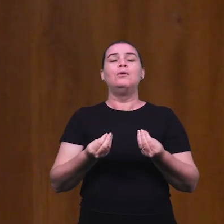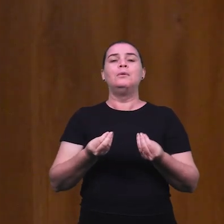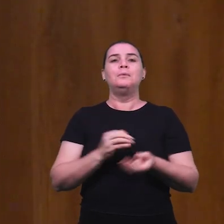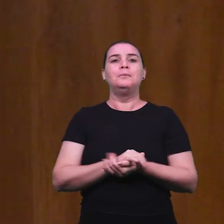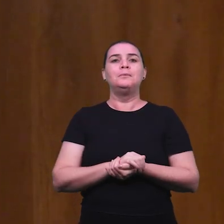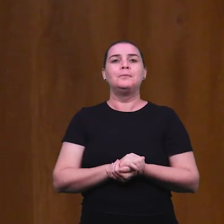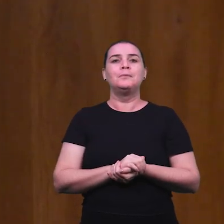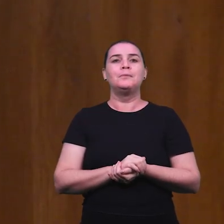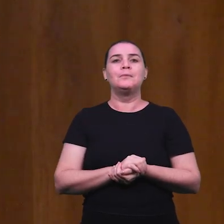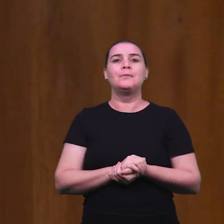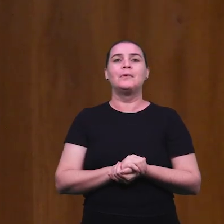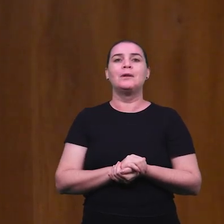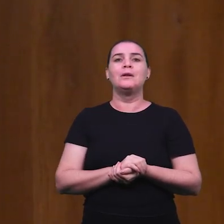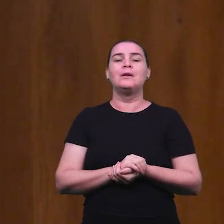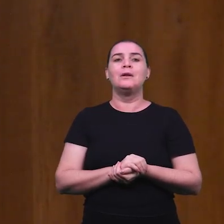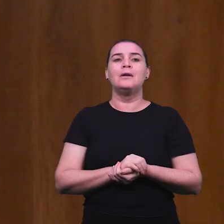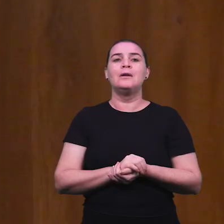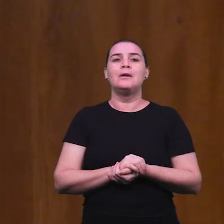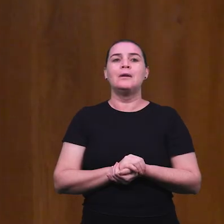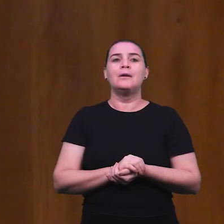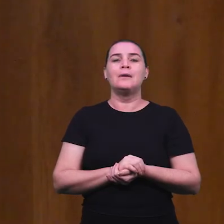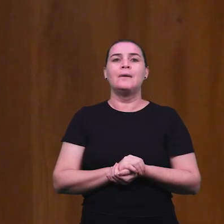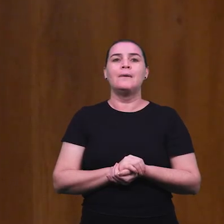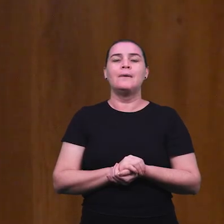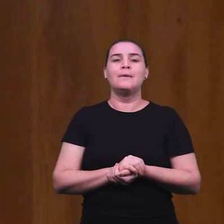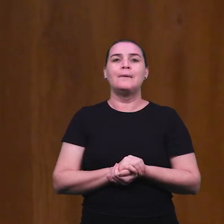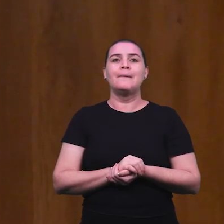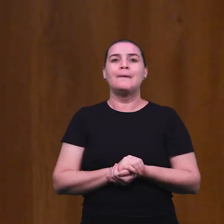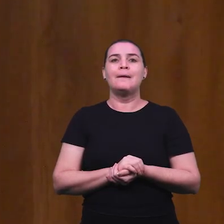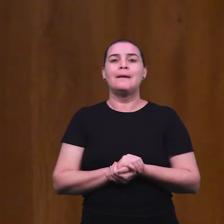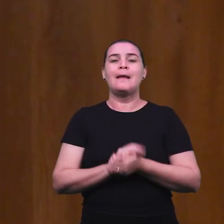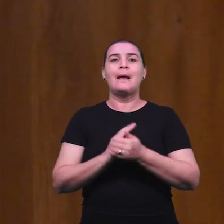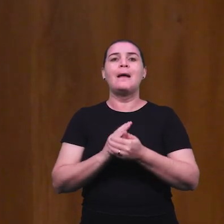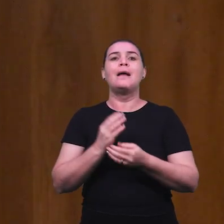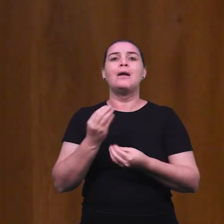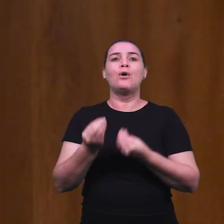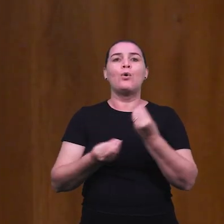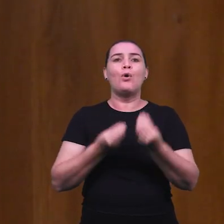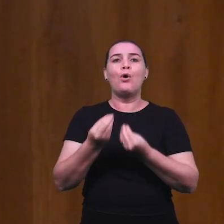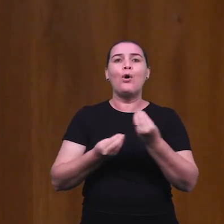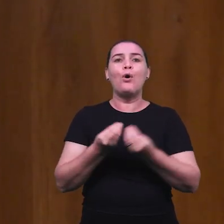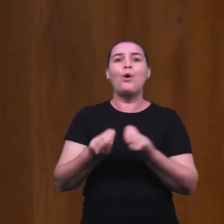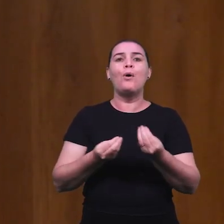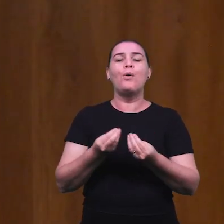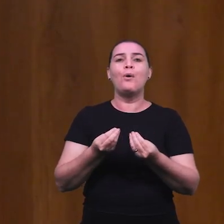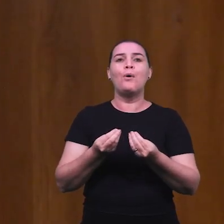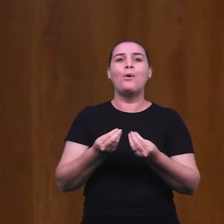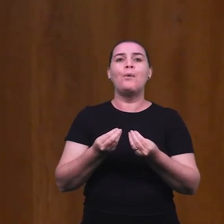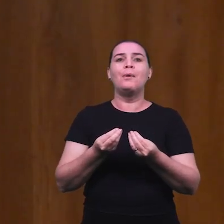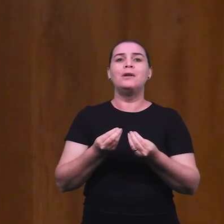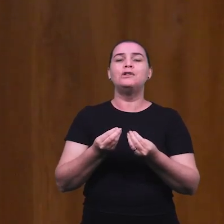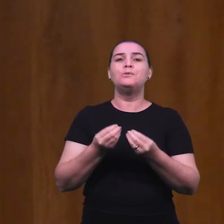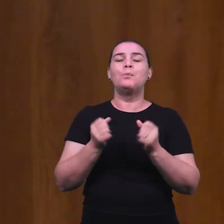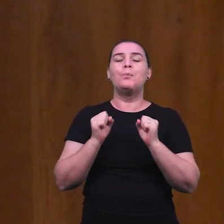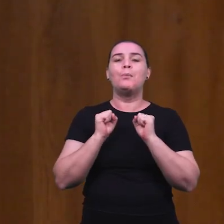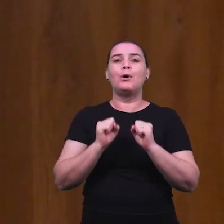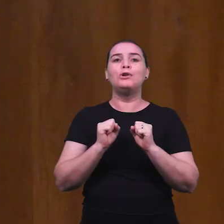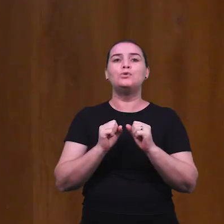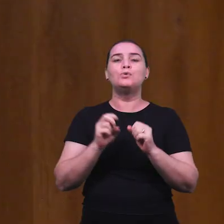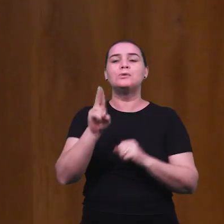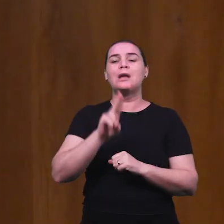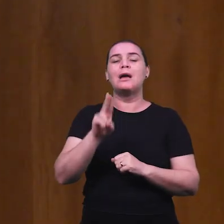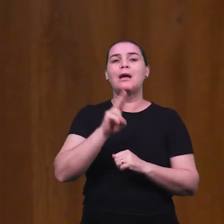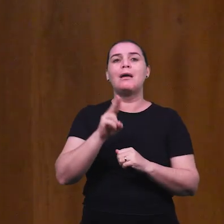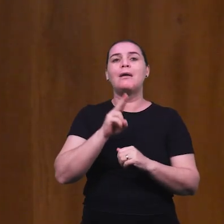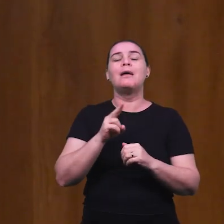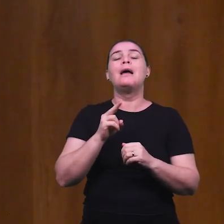poderíamos fazer uso para poder impedir, proteger ou retardar essa entropia que o